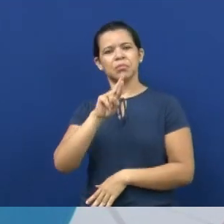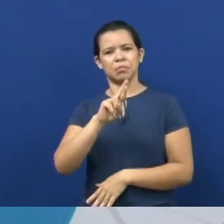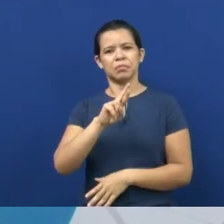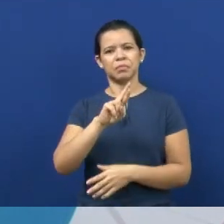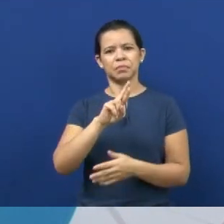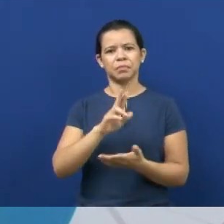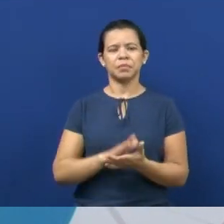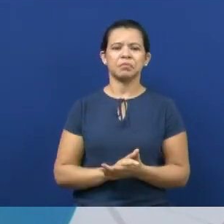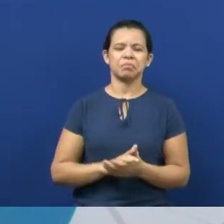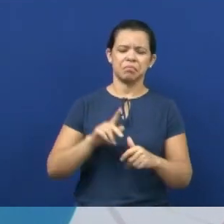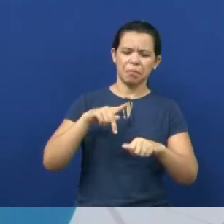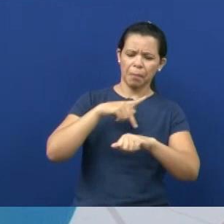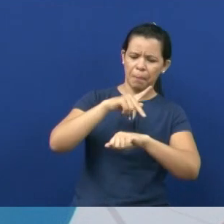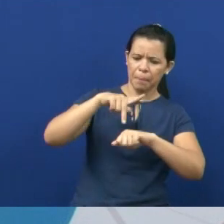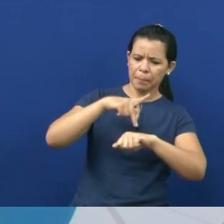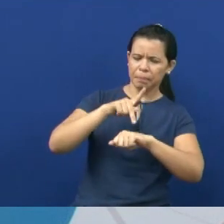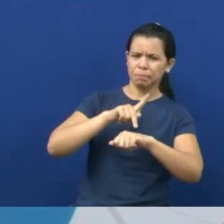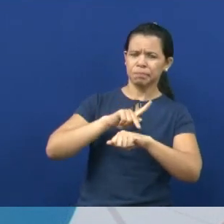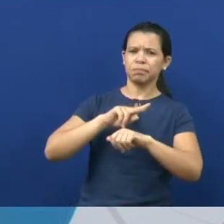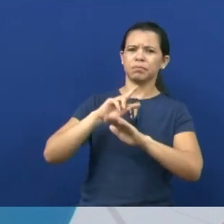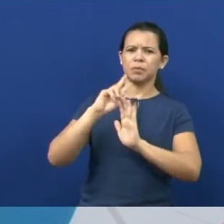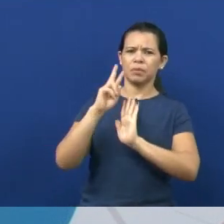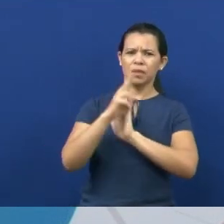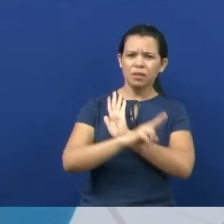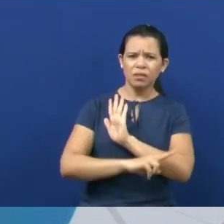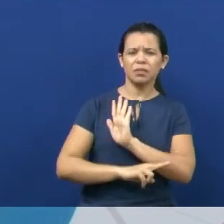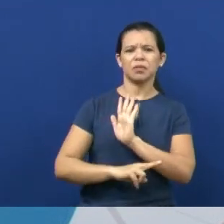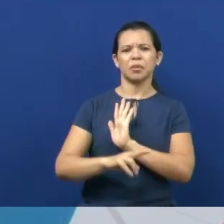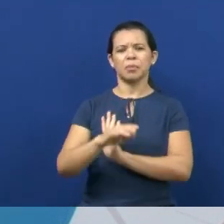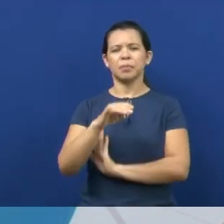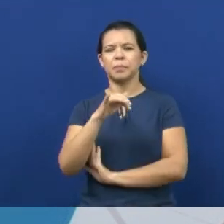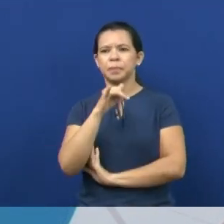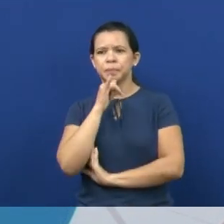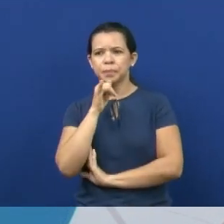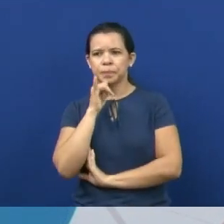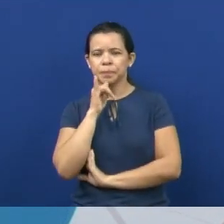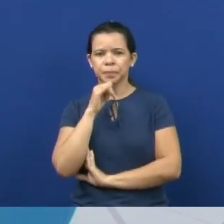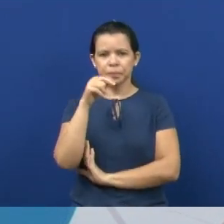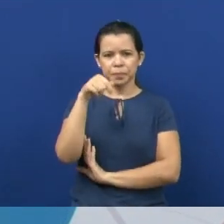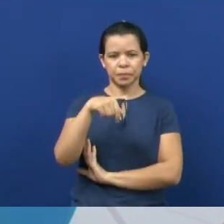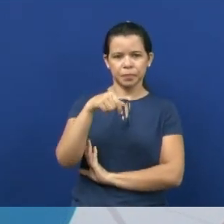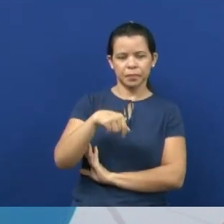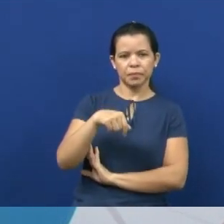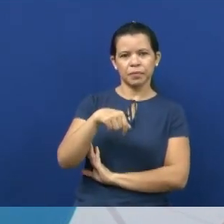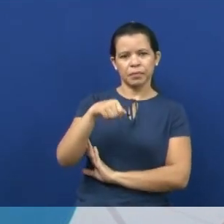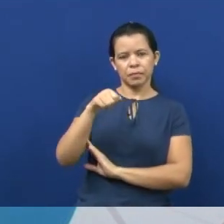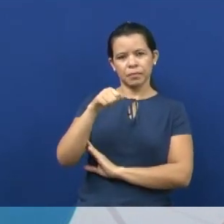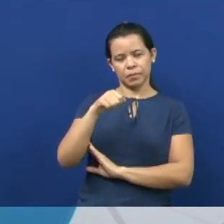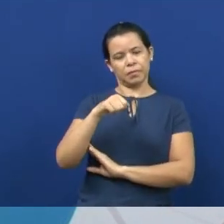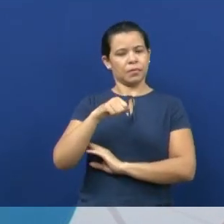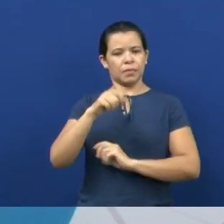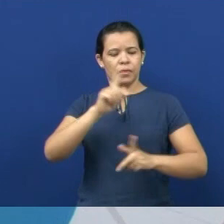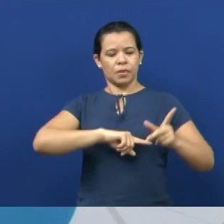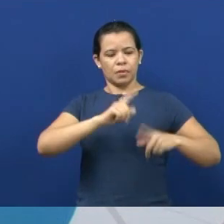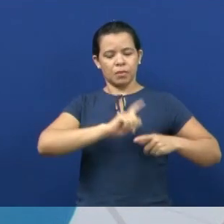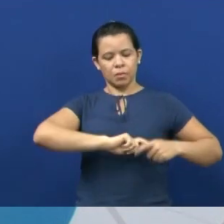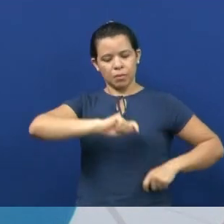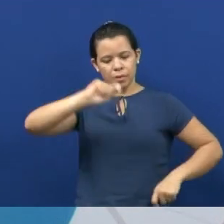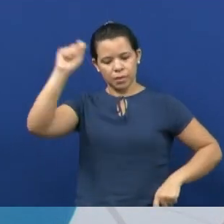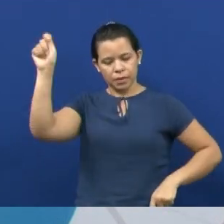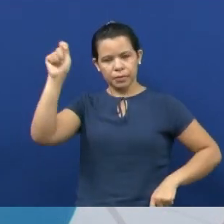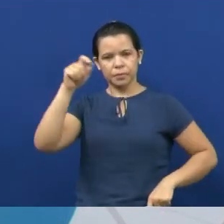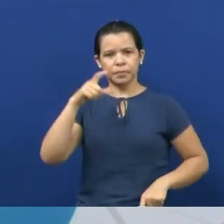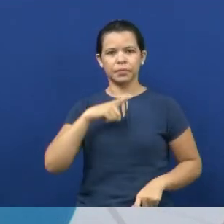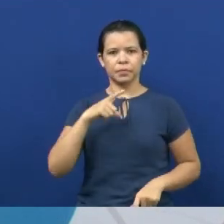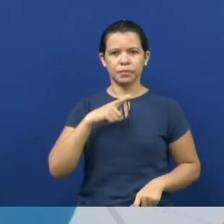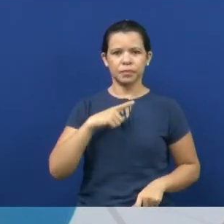com nações diferentes, né? Aqui no Acre nós temos, por exemplo, o povo Runicuim, que ele tem uma tradição